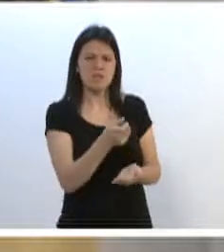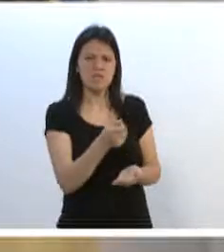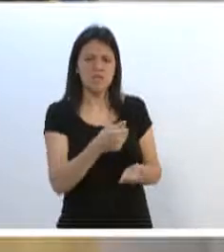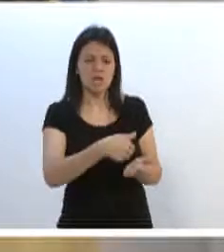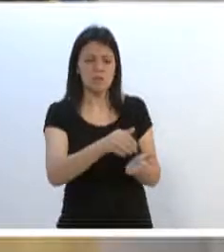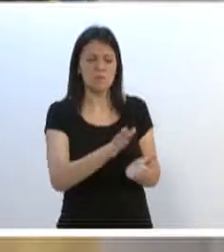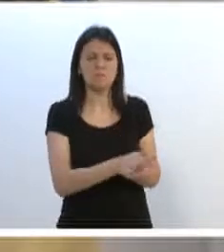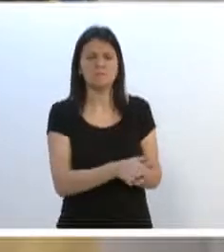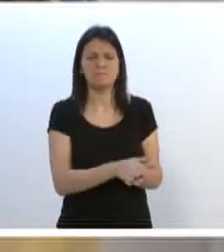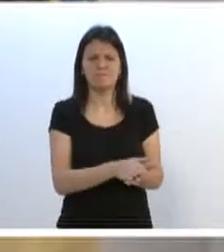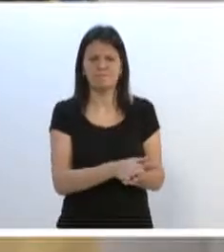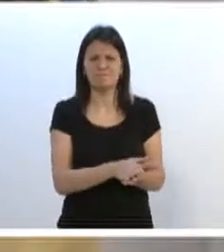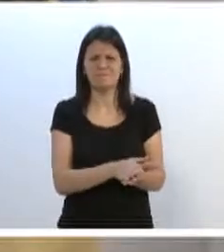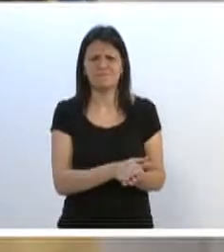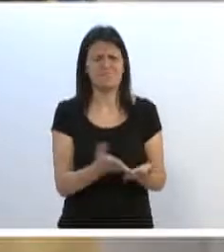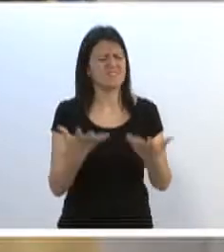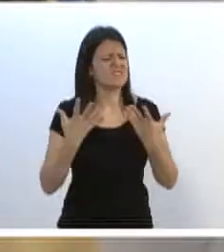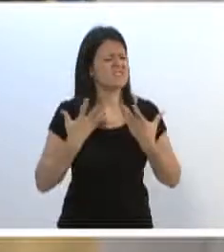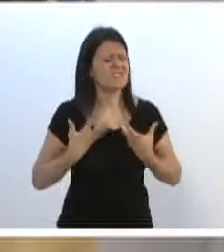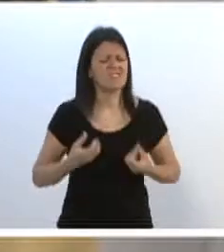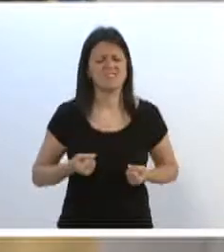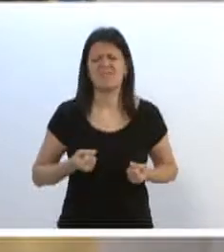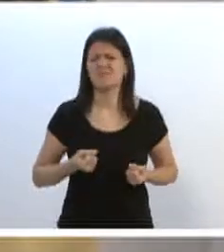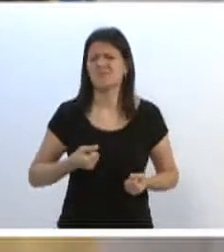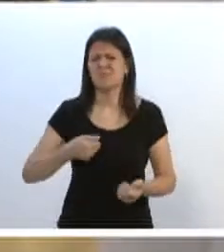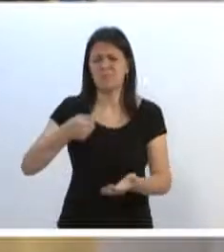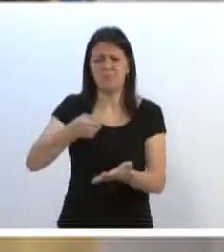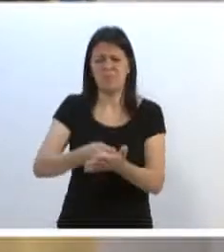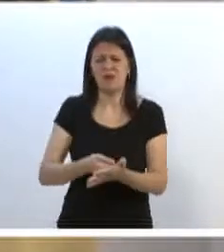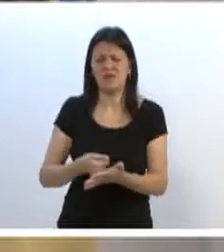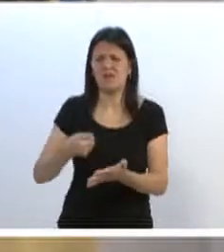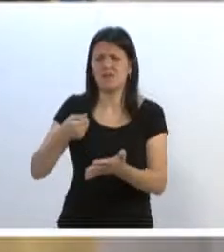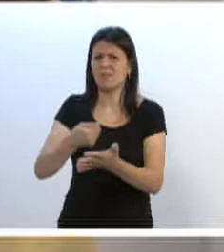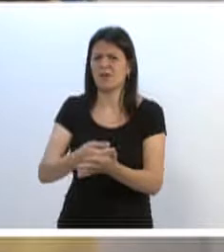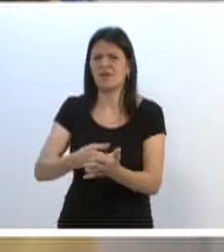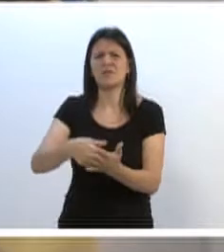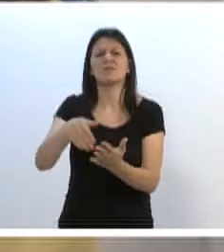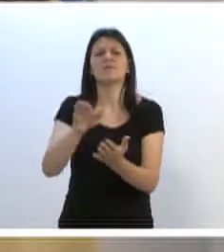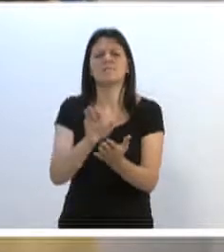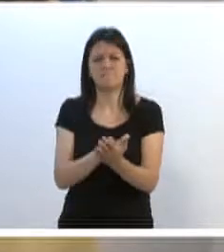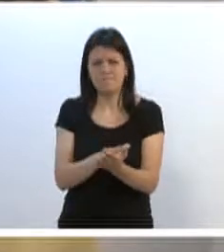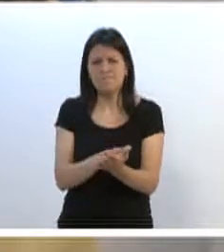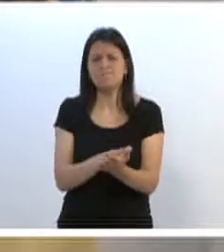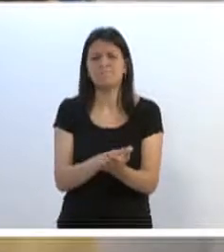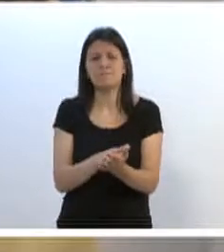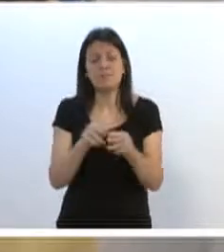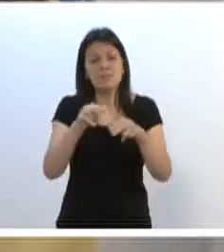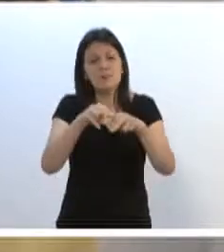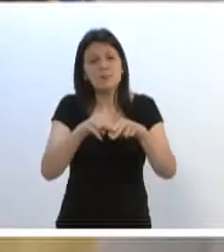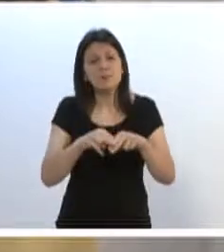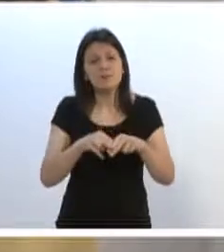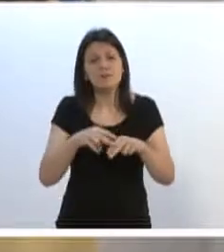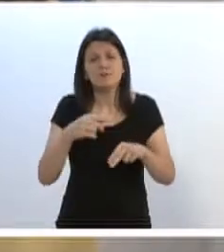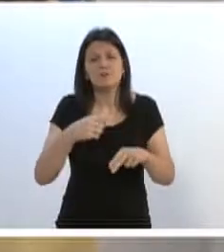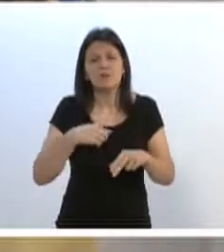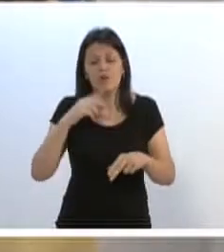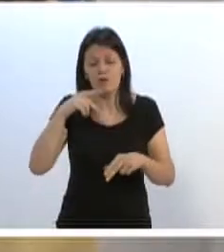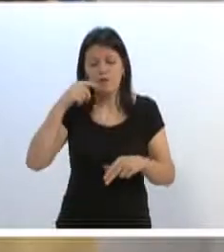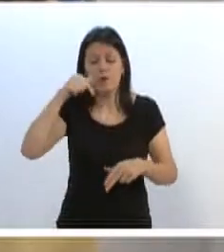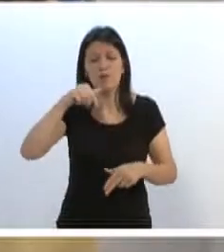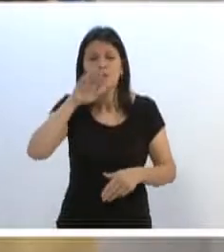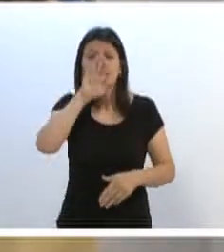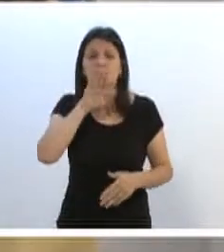contribuinte. O povo está cansado de tanto pagar multas. Então, por isso, eu faço essa fala nessa